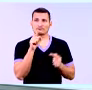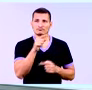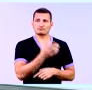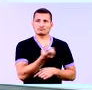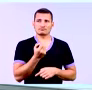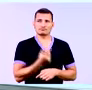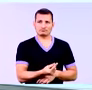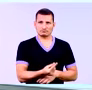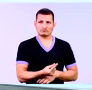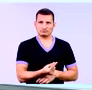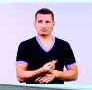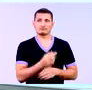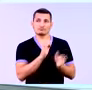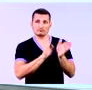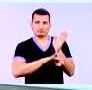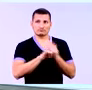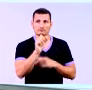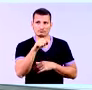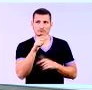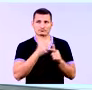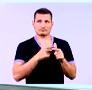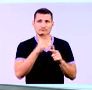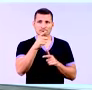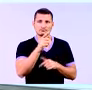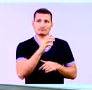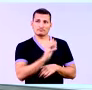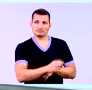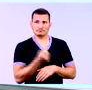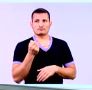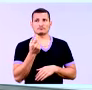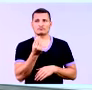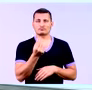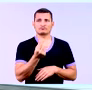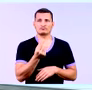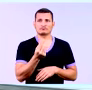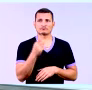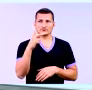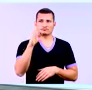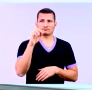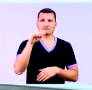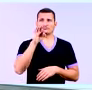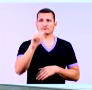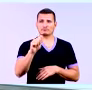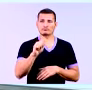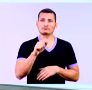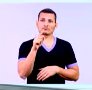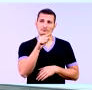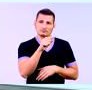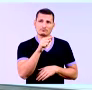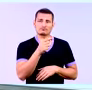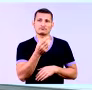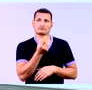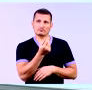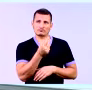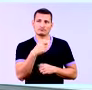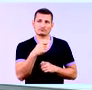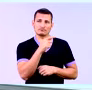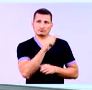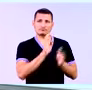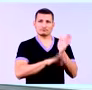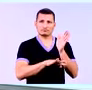né? Debitar sim, porque você sacou da sua conta, você retirou um numerário da sua conta, então esse valor tem que ser debitado lá, mas desde